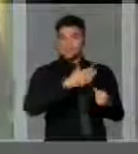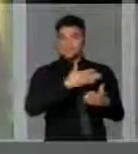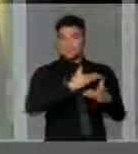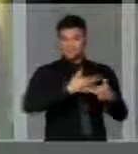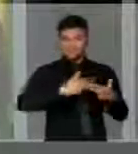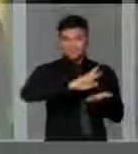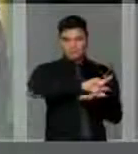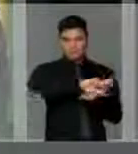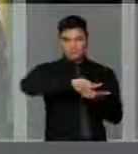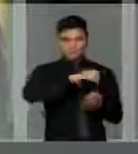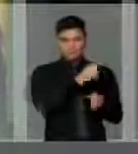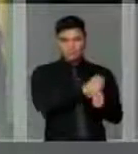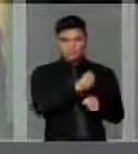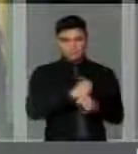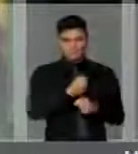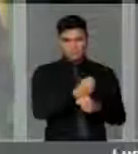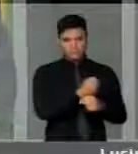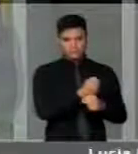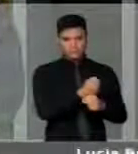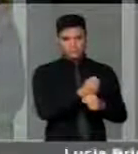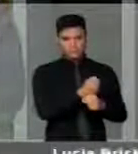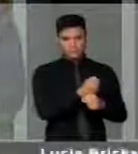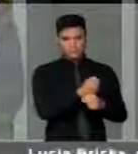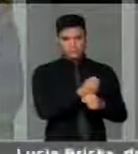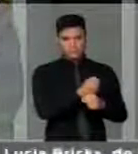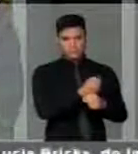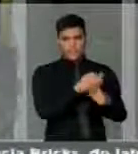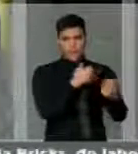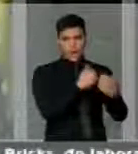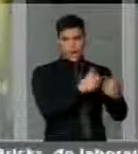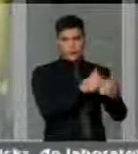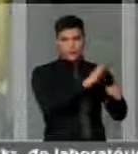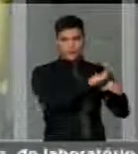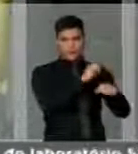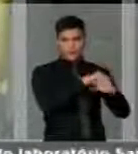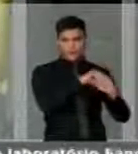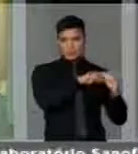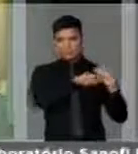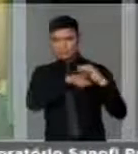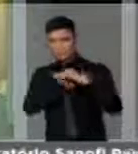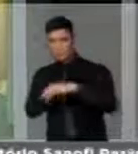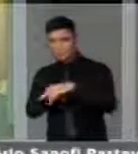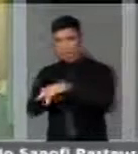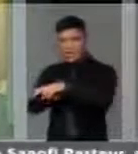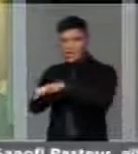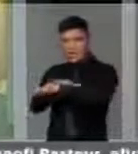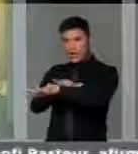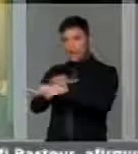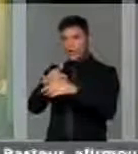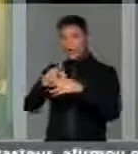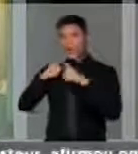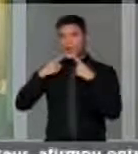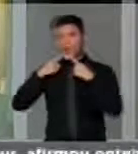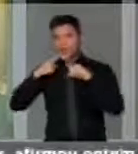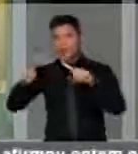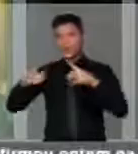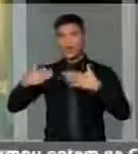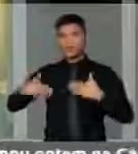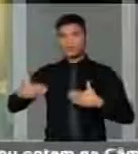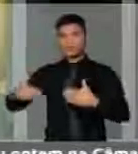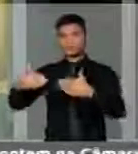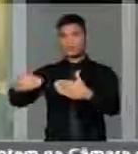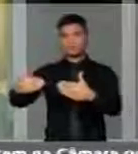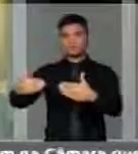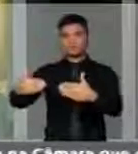enchendo de participantes dos movimentos sociais para encher, aplanar do ministério e